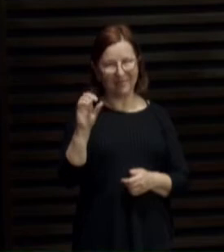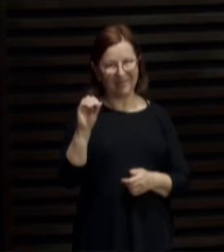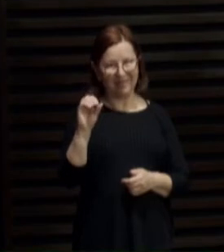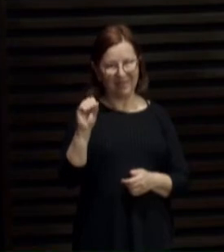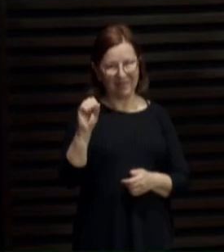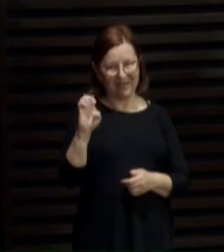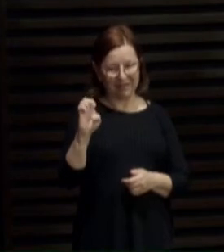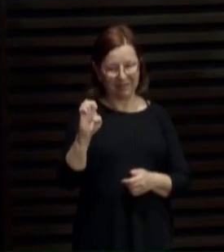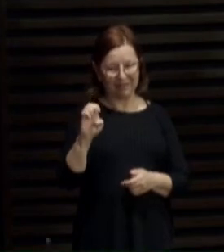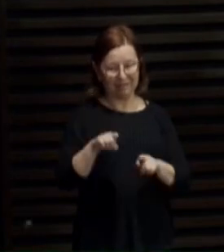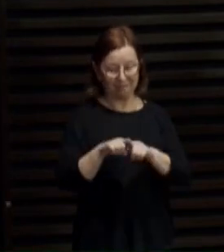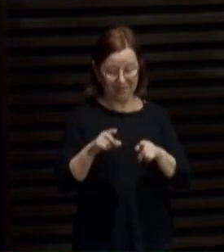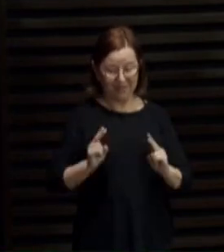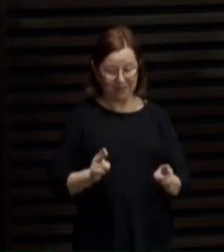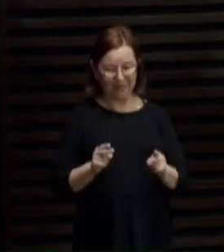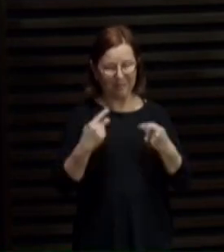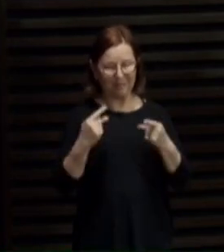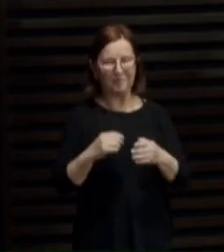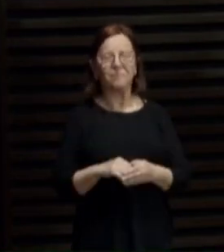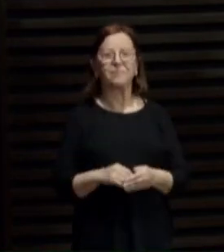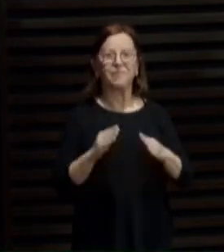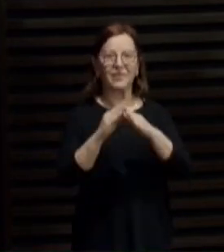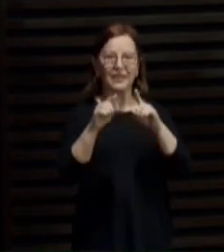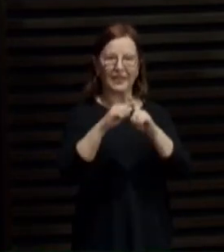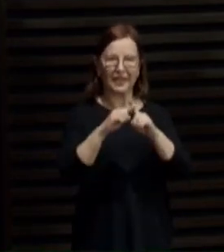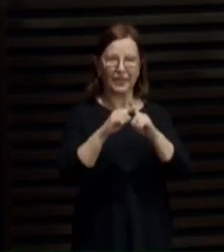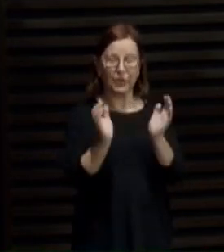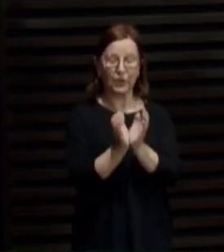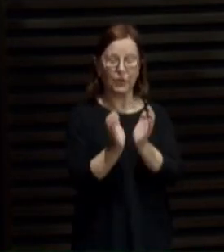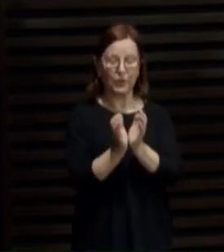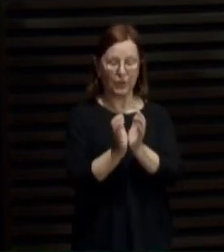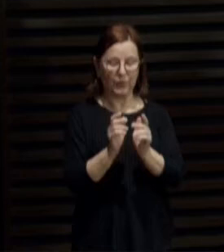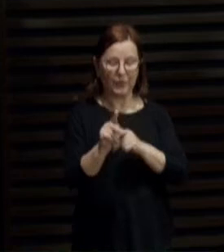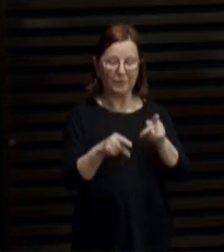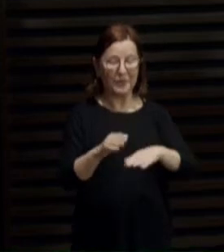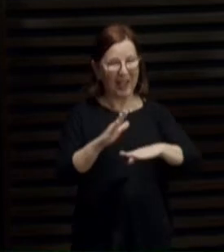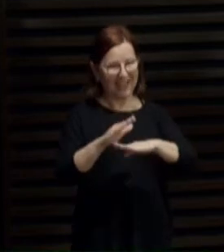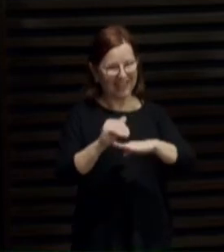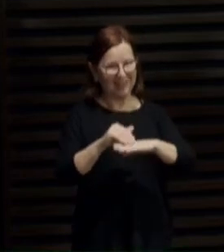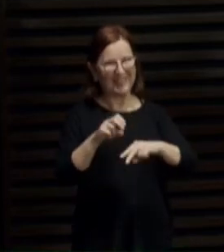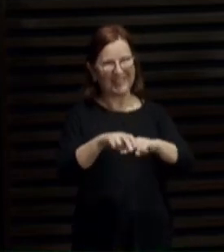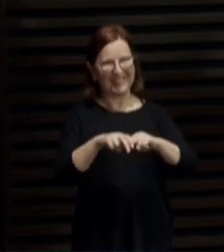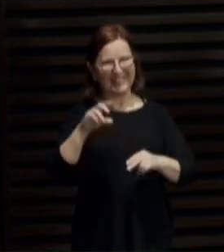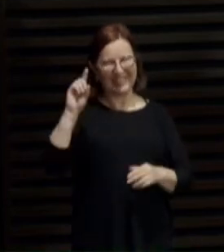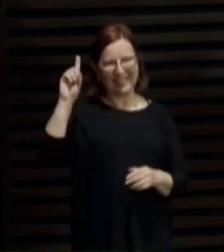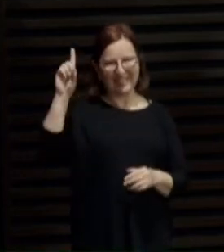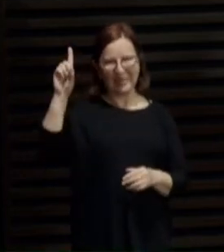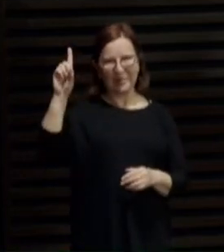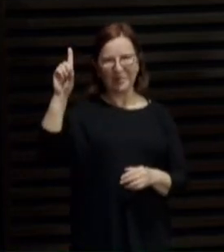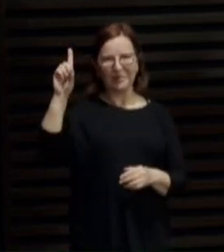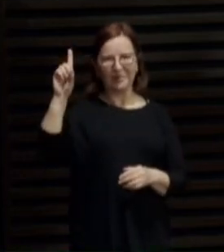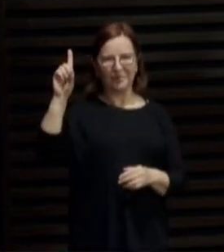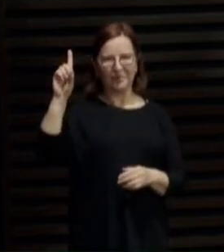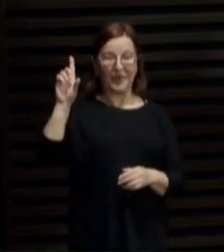A igreja é o conjunto das pessoas chamadas por Deus,